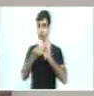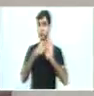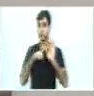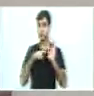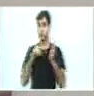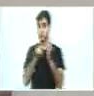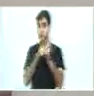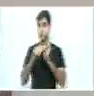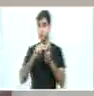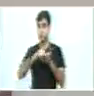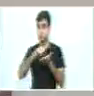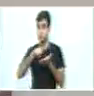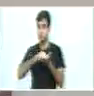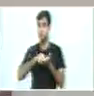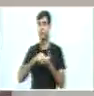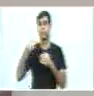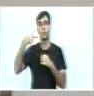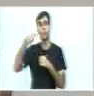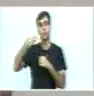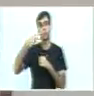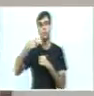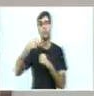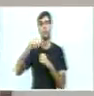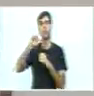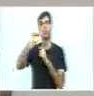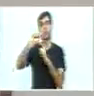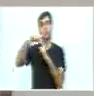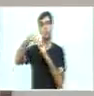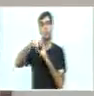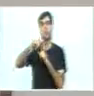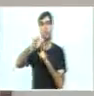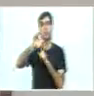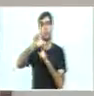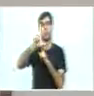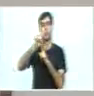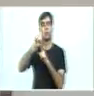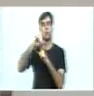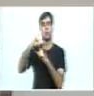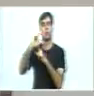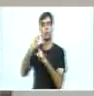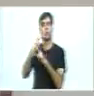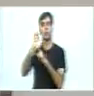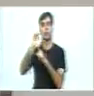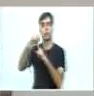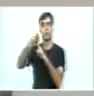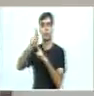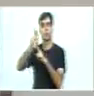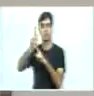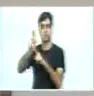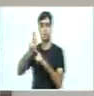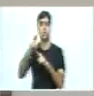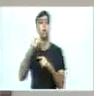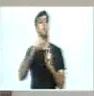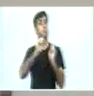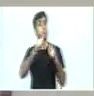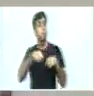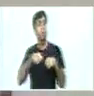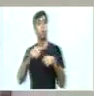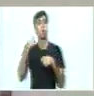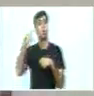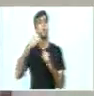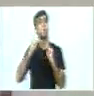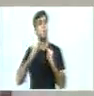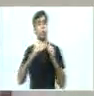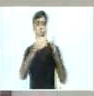autoria, na época do vereador Ângelo Schecker, ela permite que o vereador tenha acesso